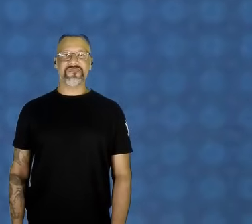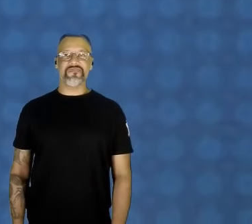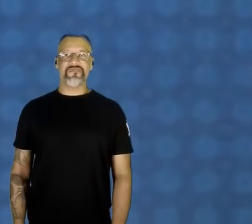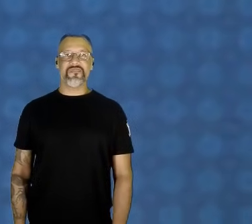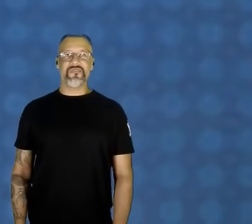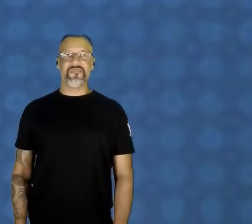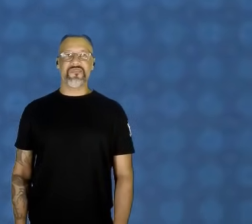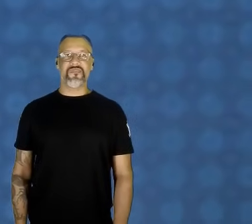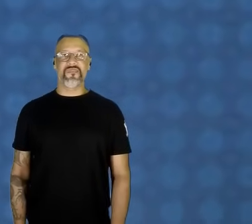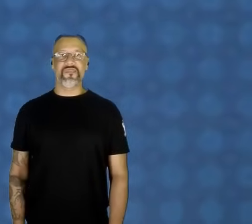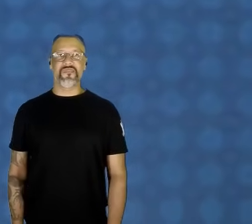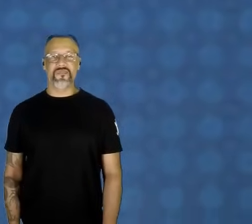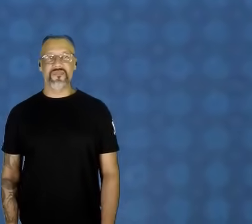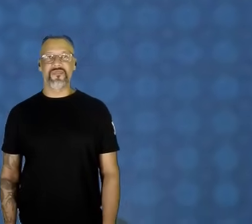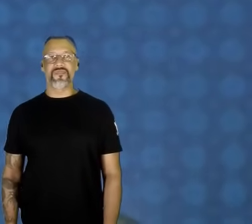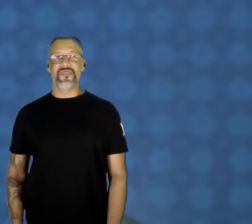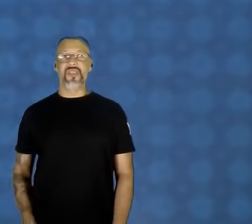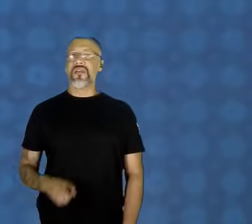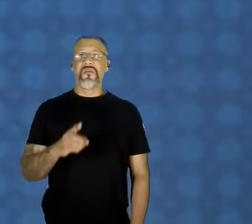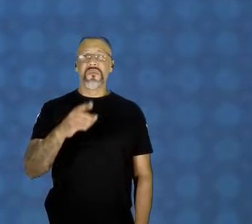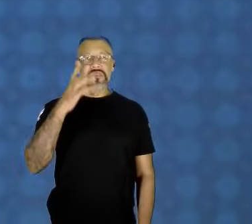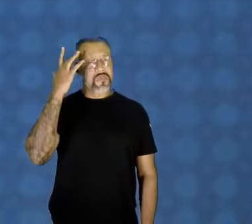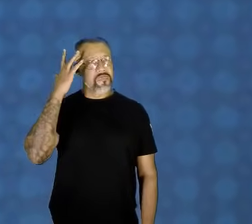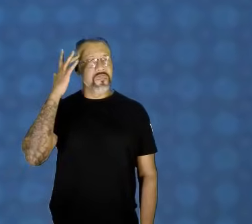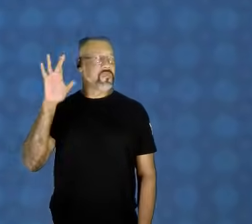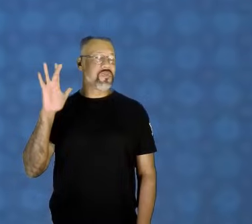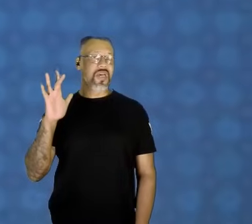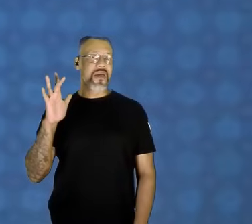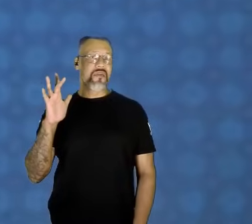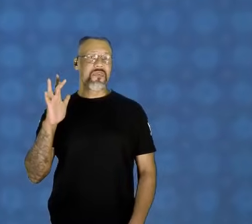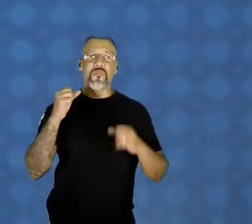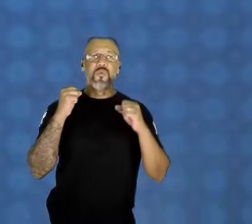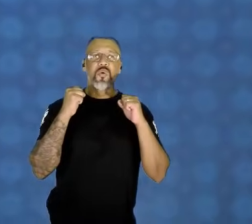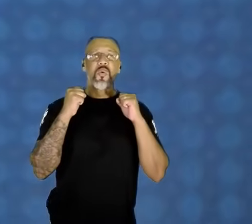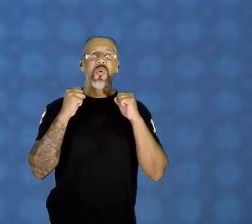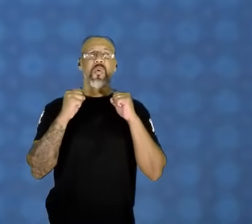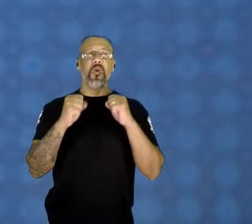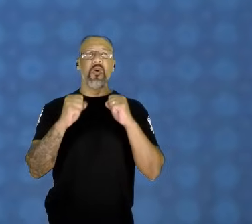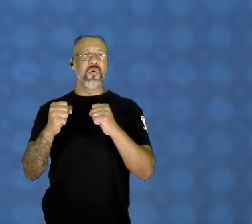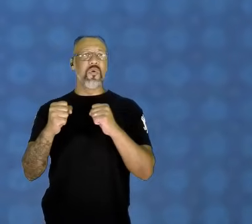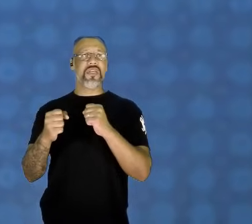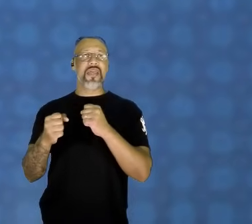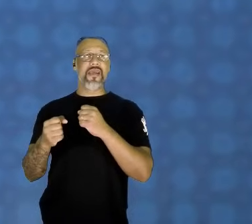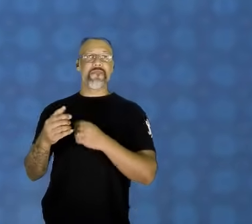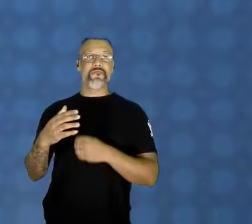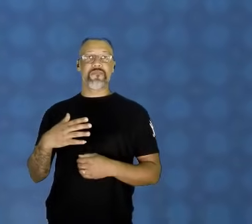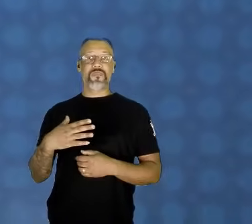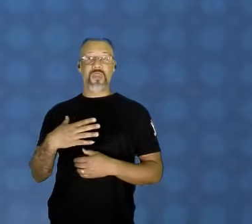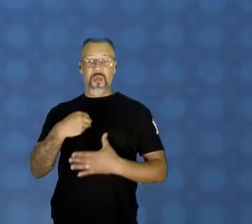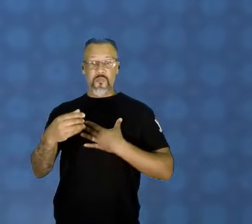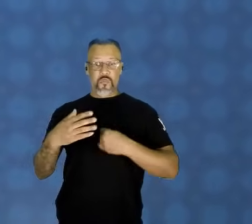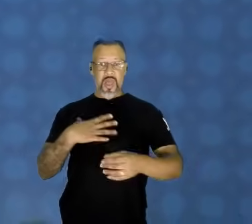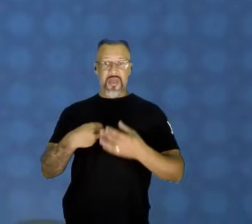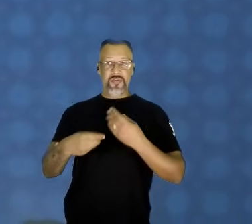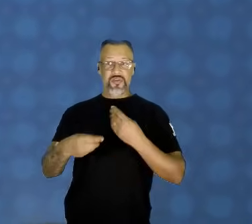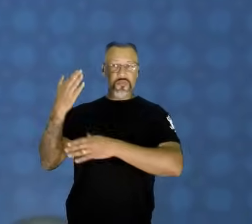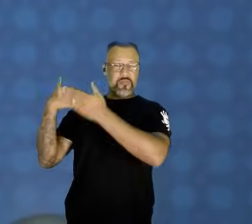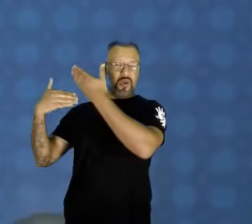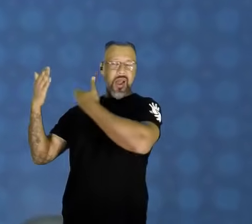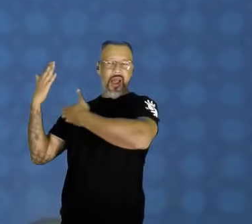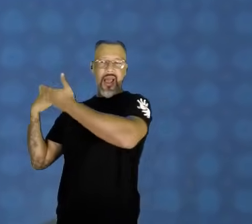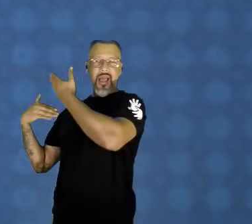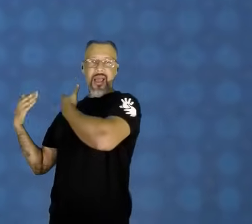Você não sabe o poder que os nossos antepassados exercem em nós. Essa mulher era uma